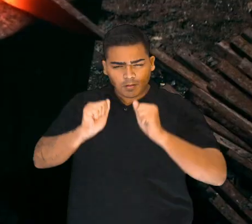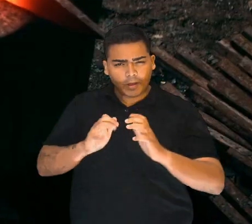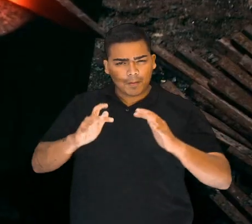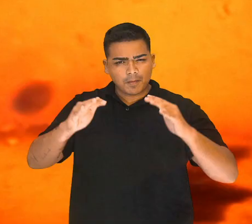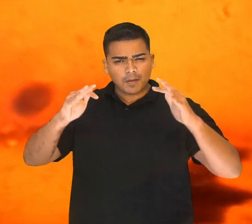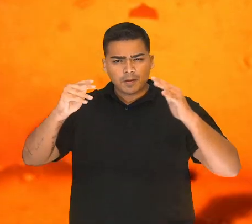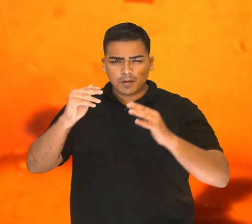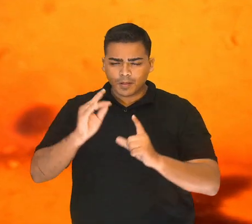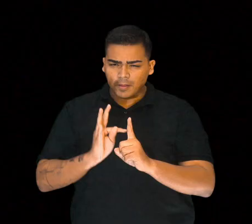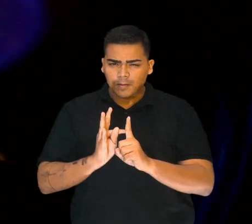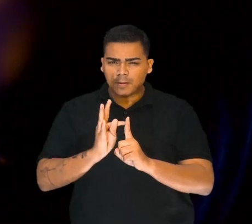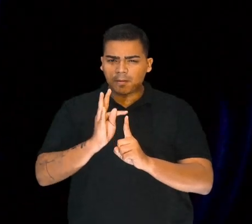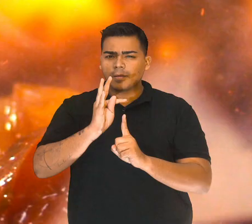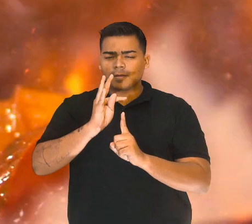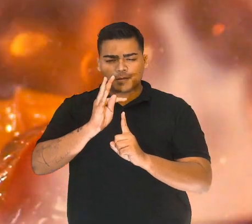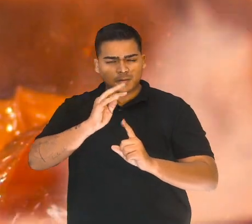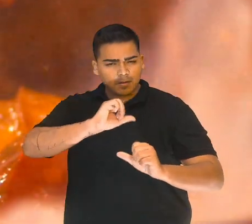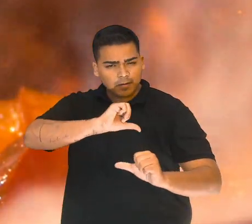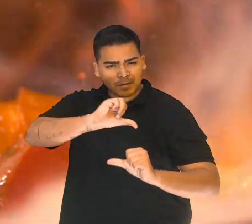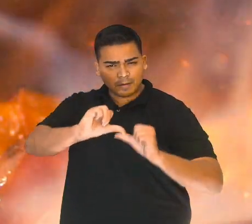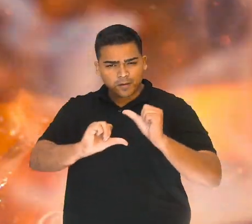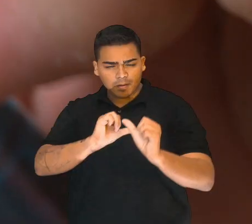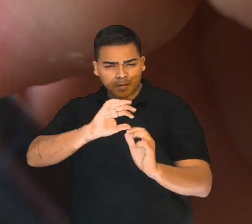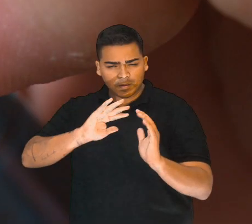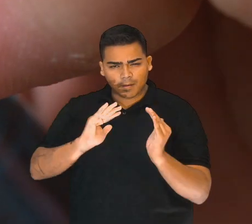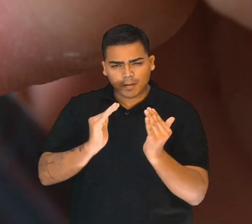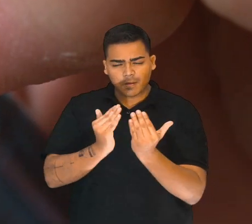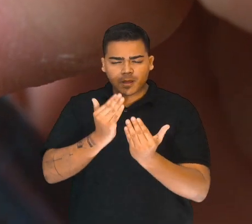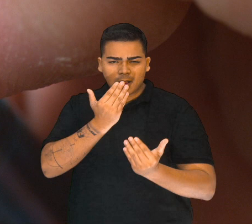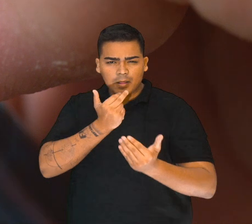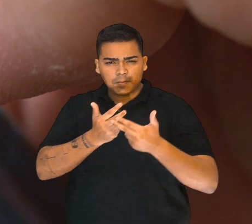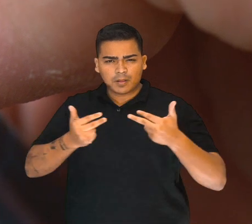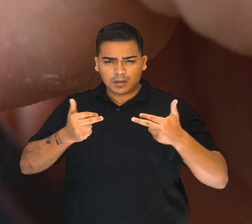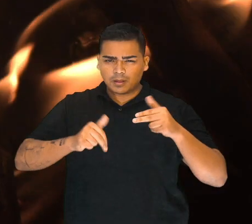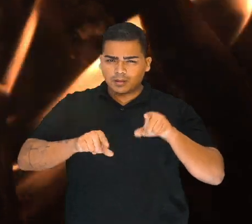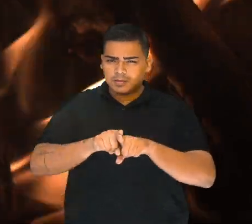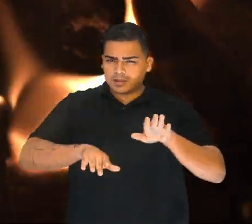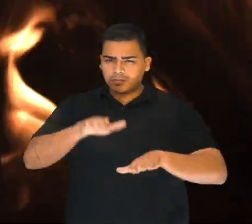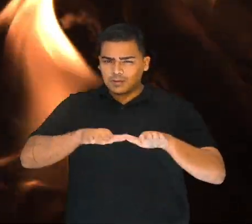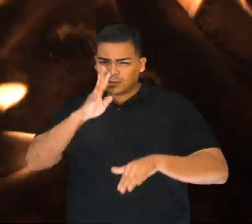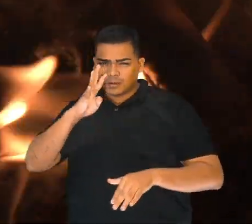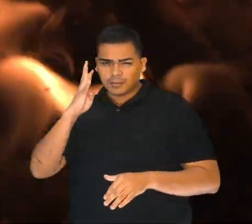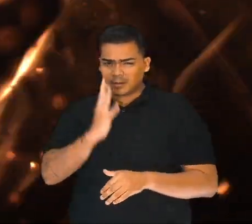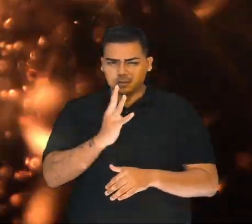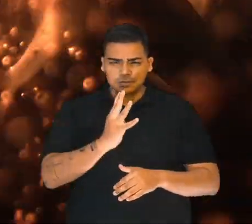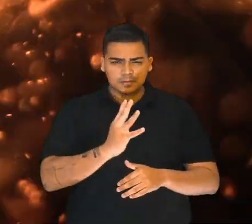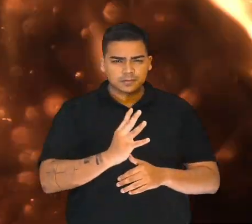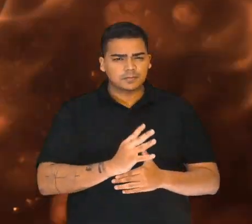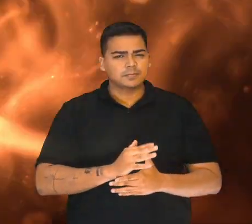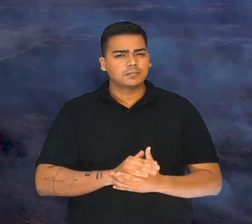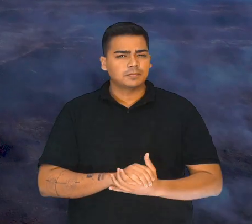aquece, molda, alimenta e também, certas horas, ameaça e